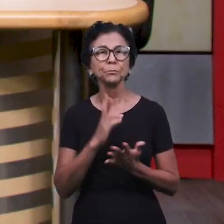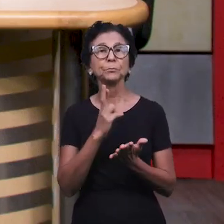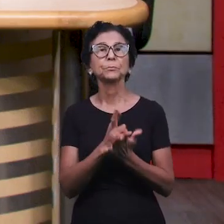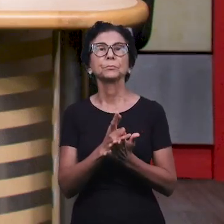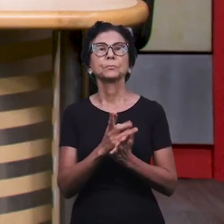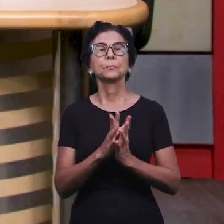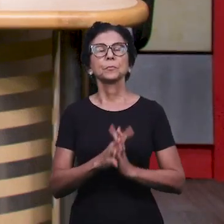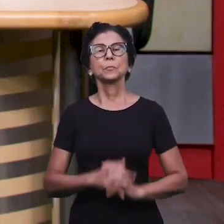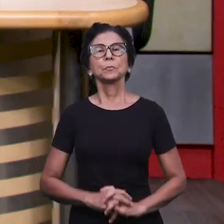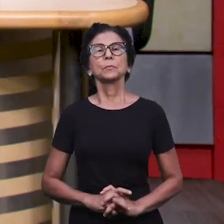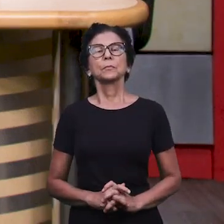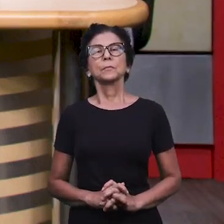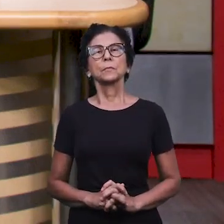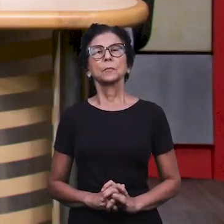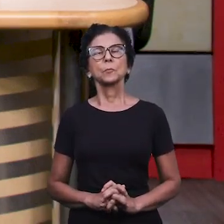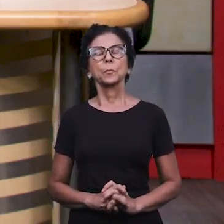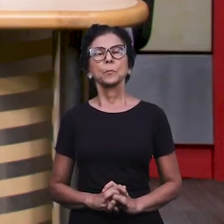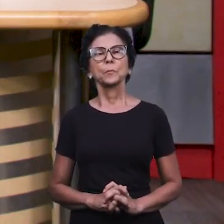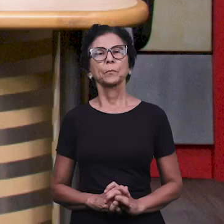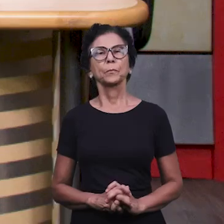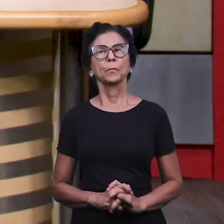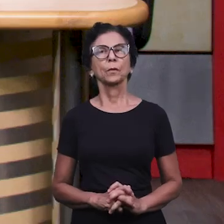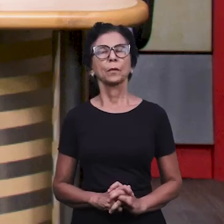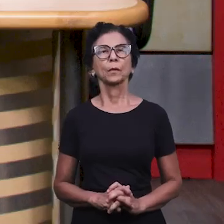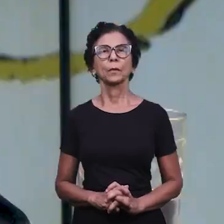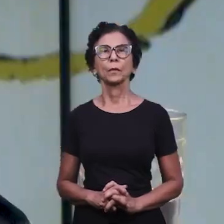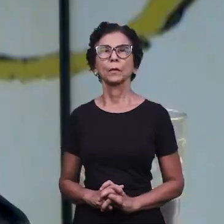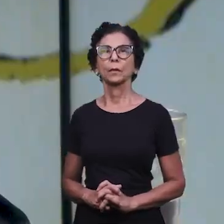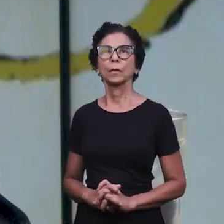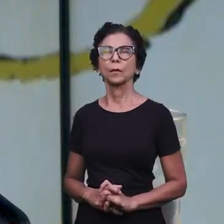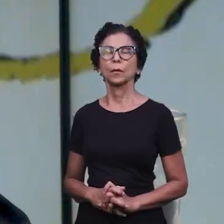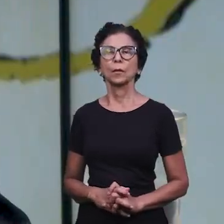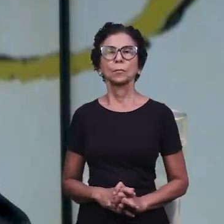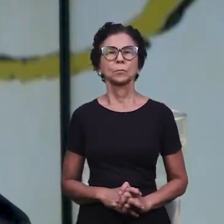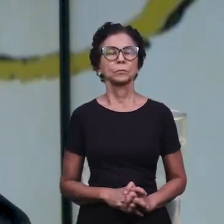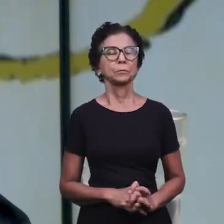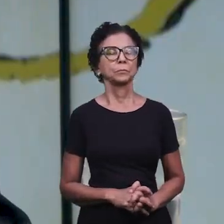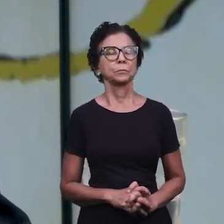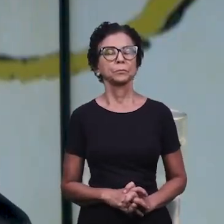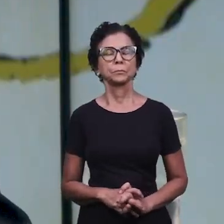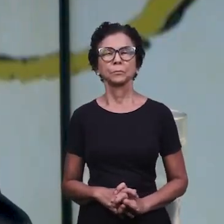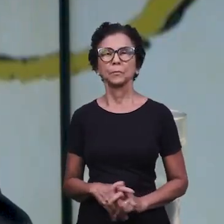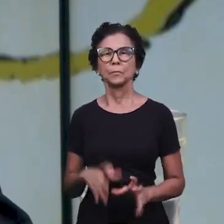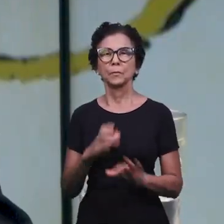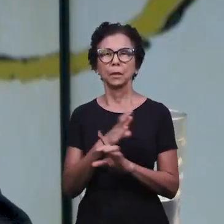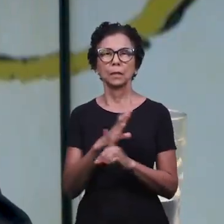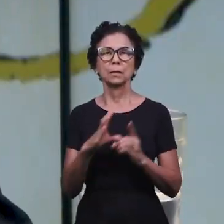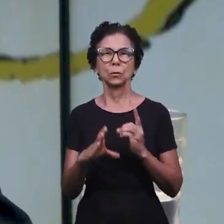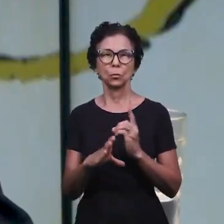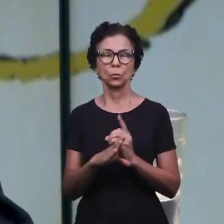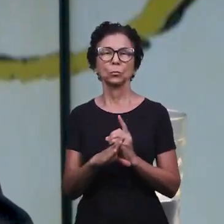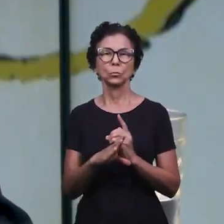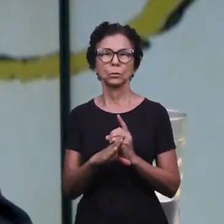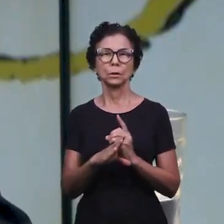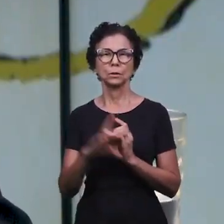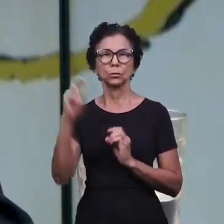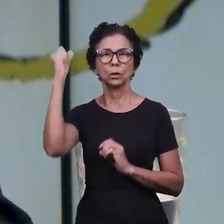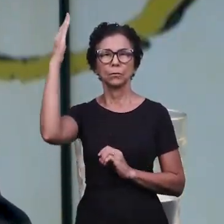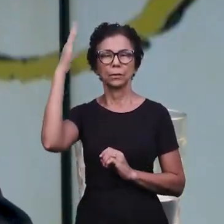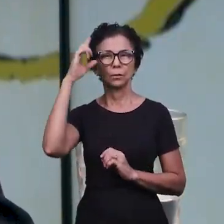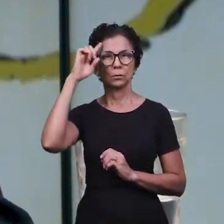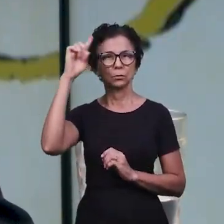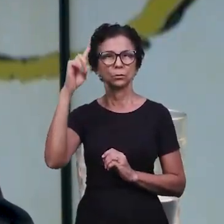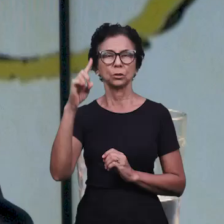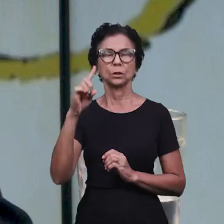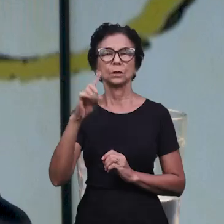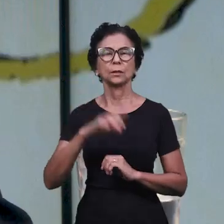no dia 23 de fevereiro, conforme o Senhor revelou, representou algo que marca um momento novo para